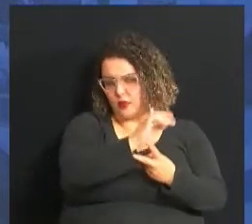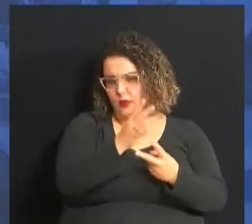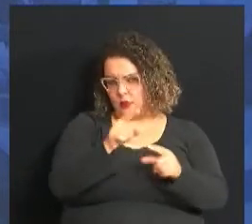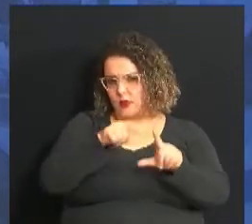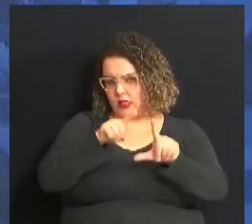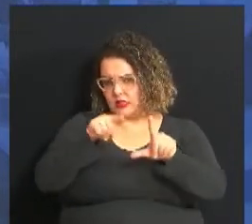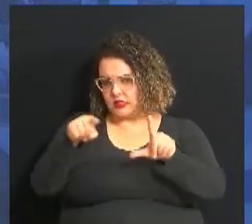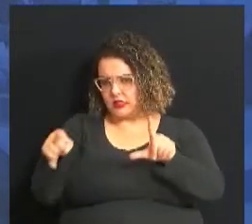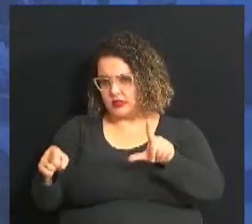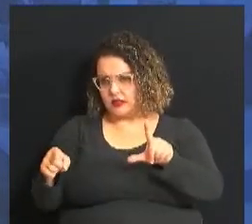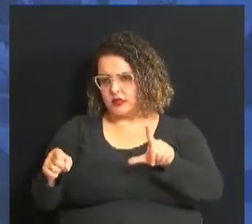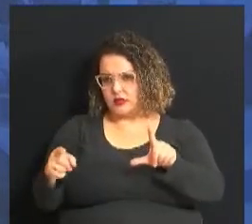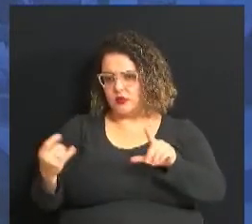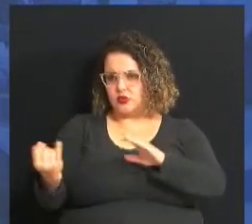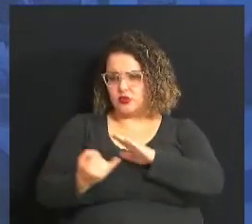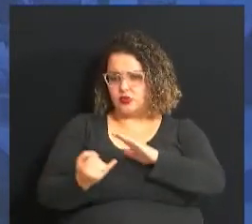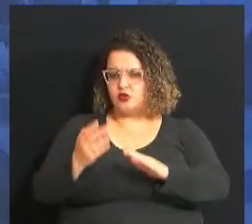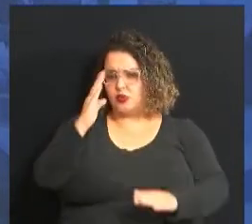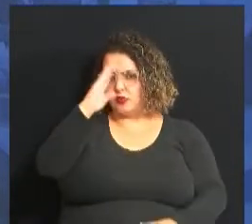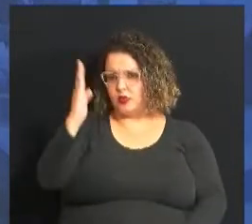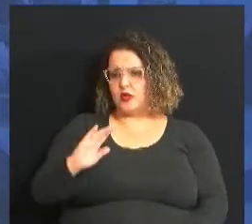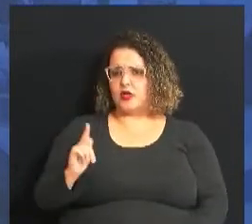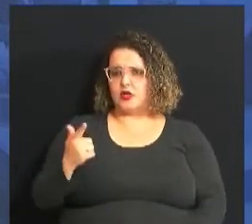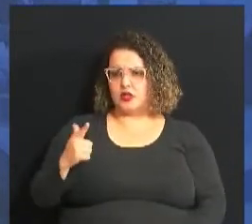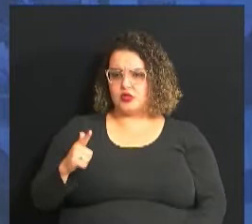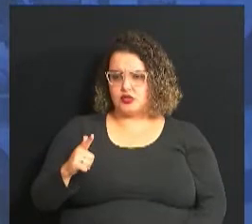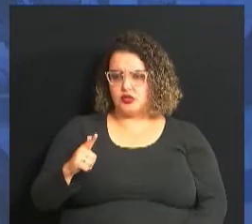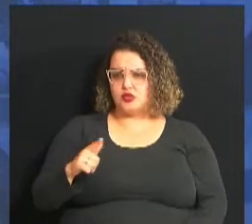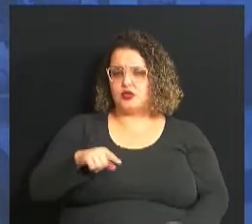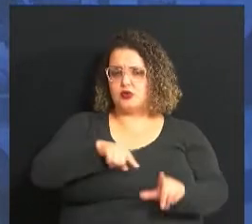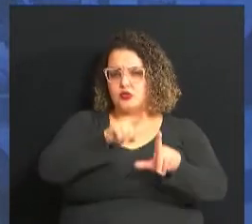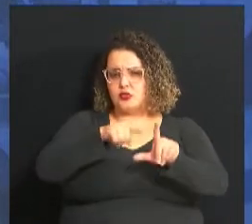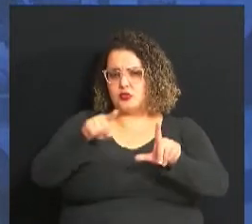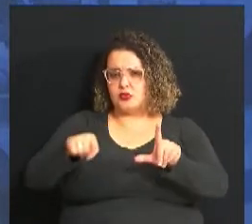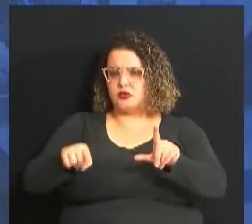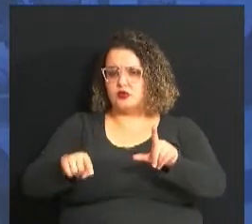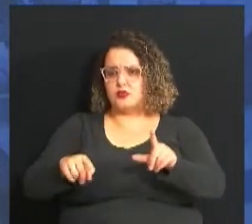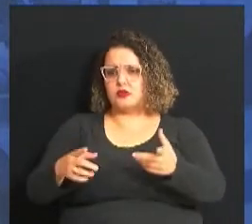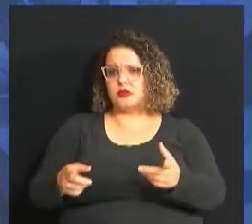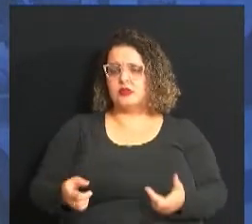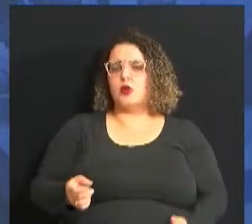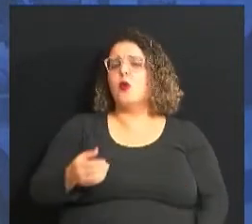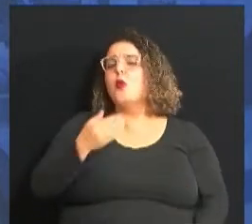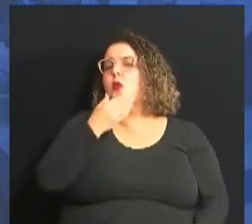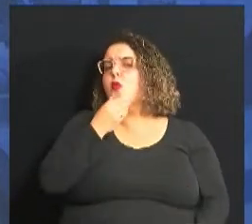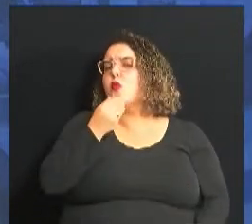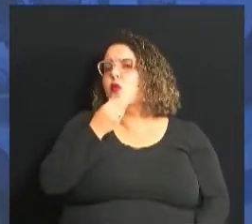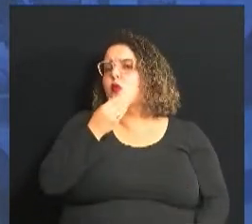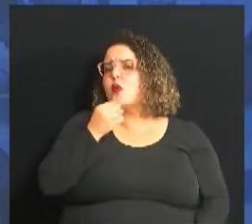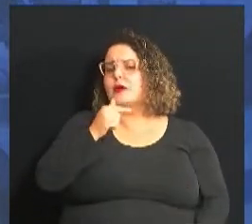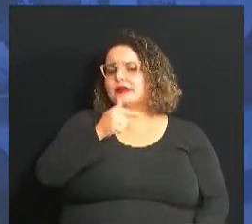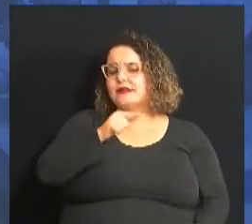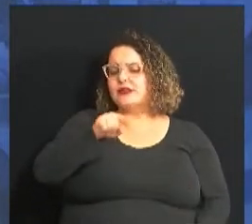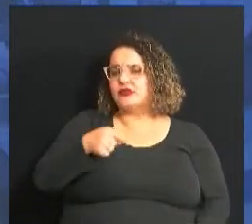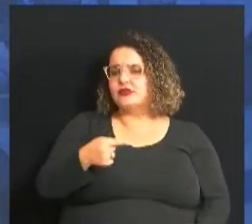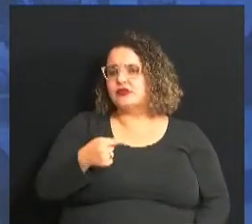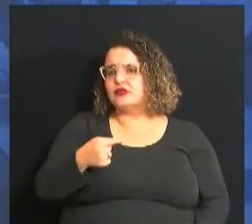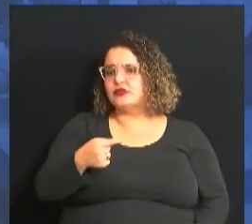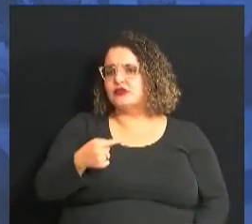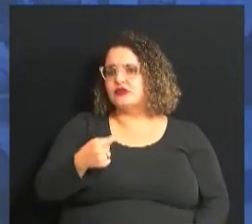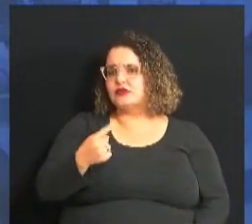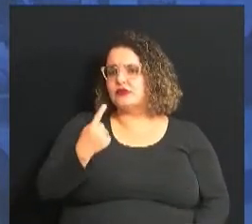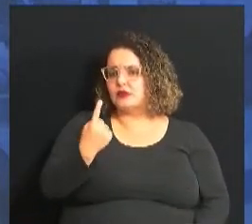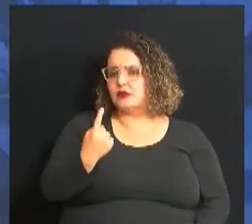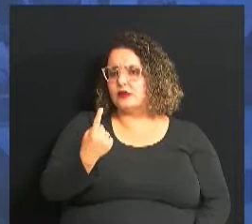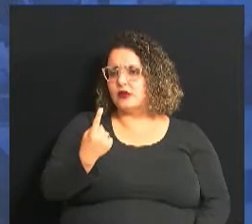Segundo o Instituto Brasileiro de Geografia e Estatística, os homens vivem 7,1 anos a menos